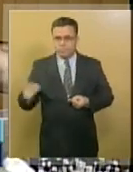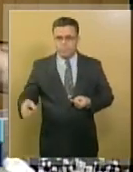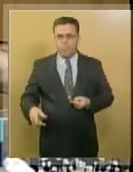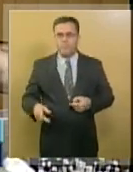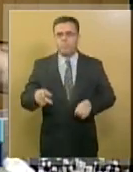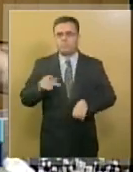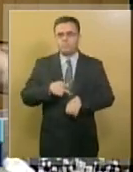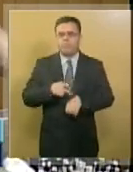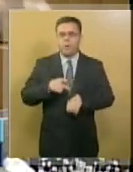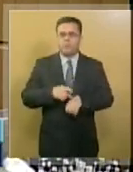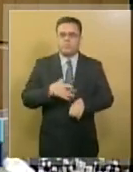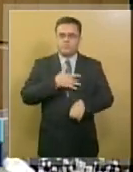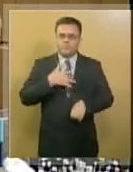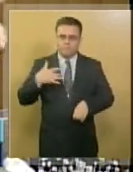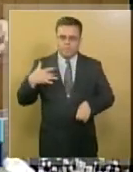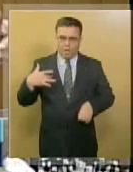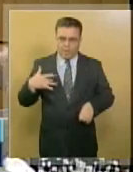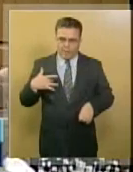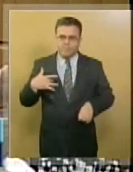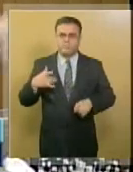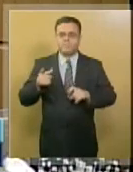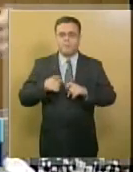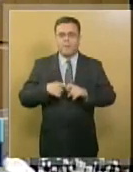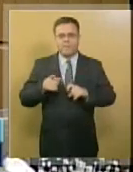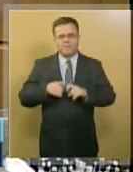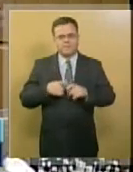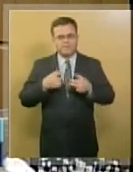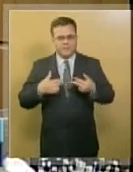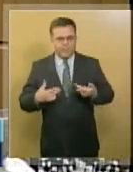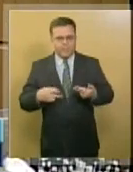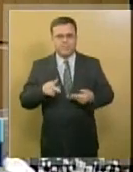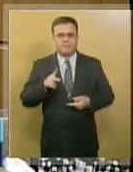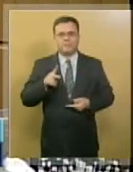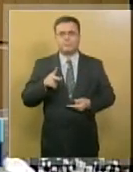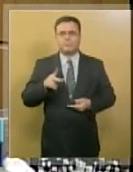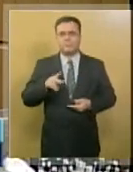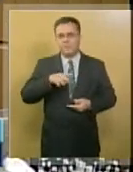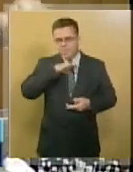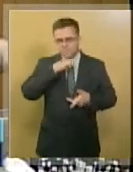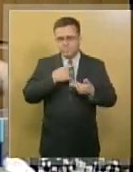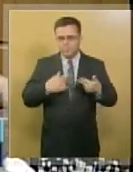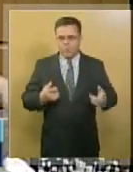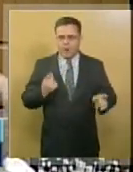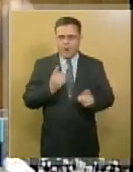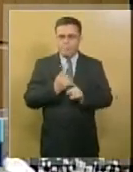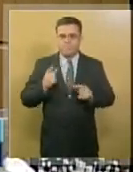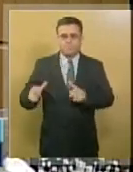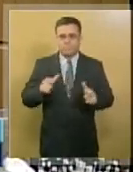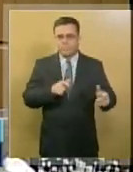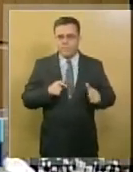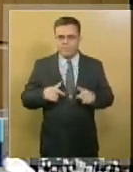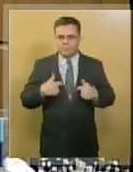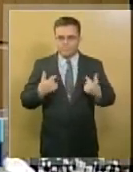saúde veterinários, que aí sim irão identificar os animais onde estão, a anamnese deles,